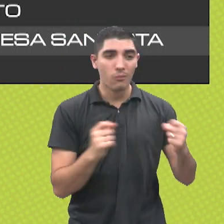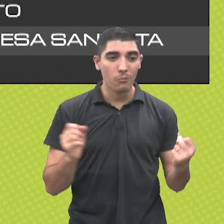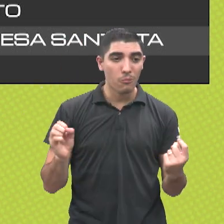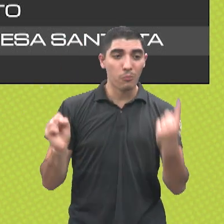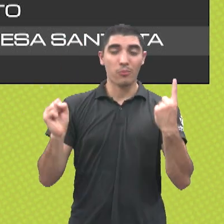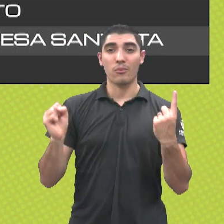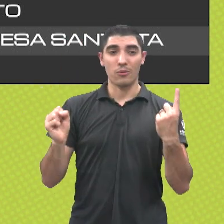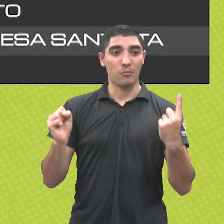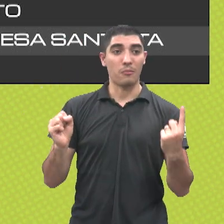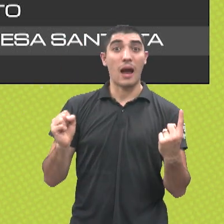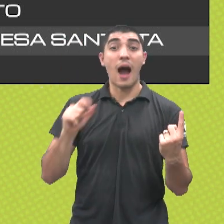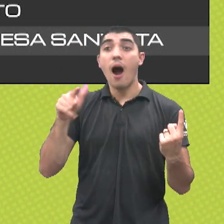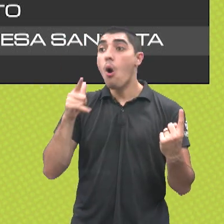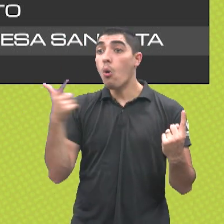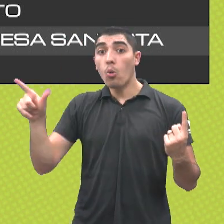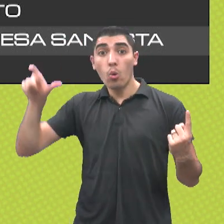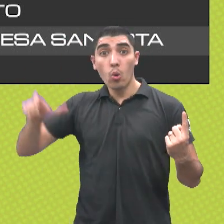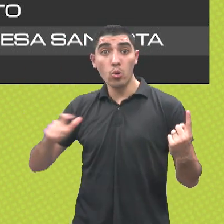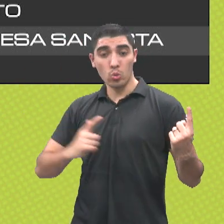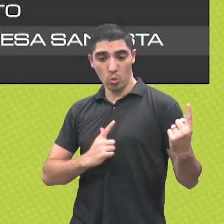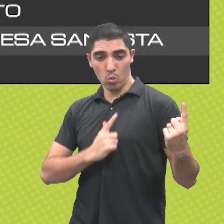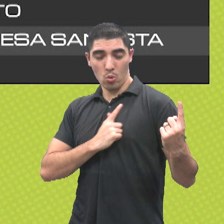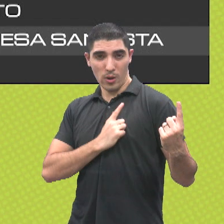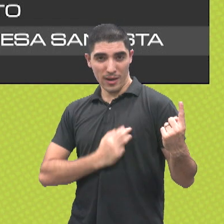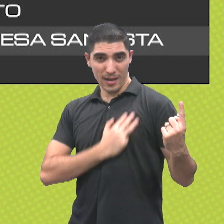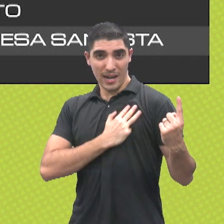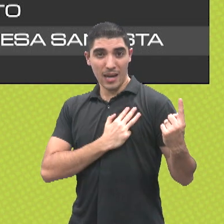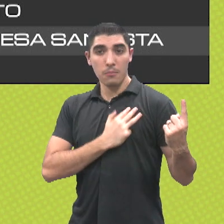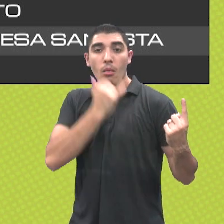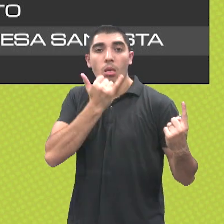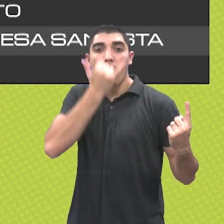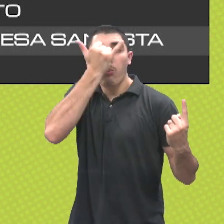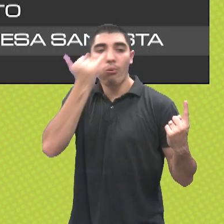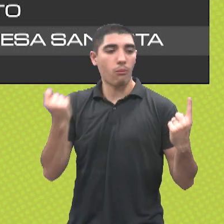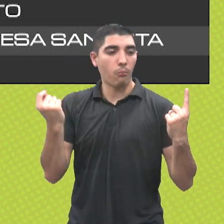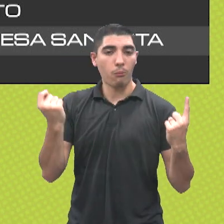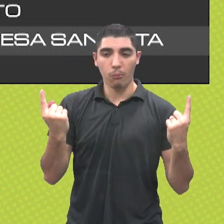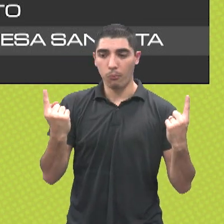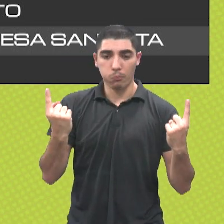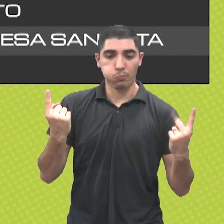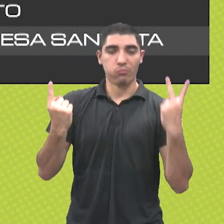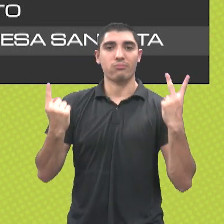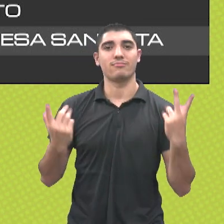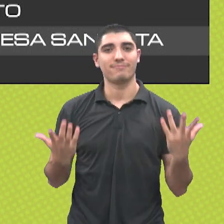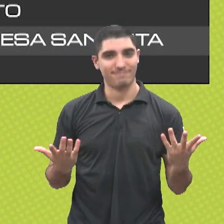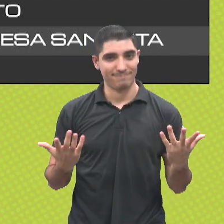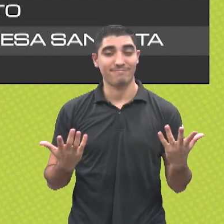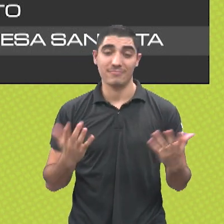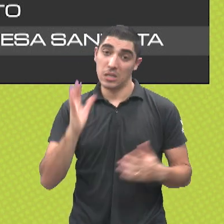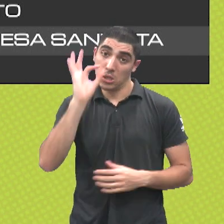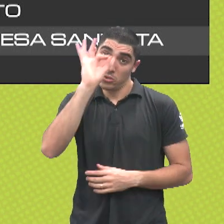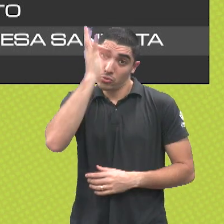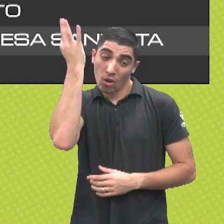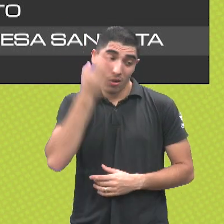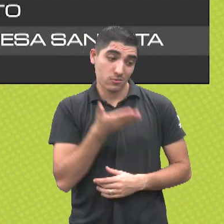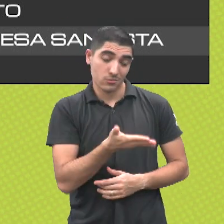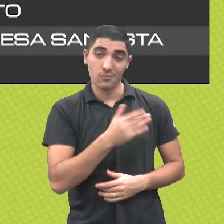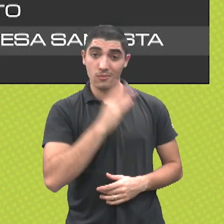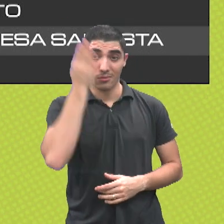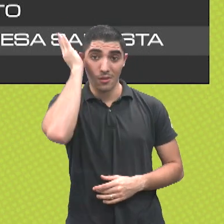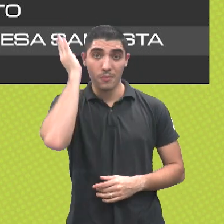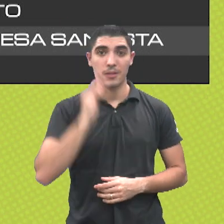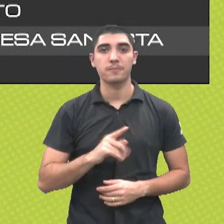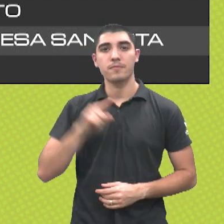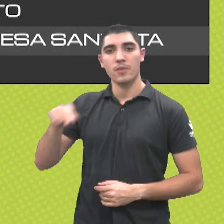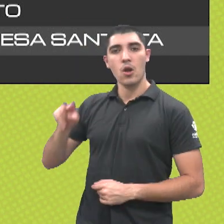lembrando Oséias contra Palmeiras e Corinthians, impressionante, ganhou um gol o Taubaté, mas sorte de time que está subindo aí na tabela.